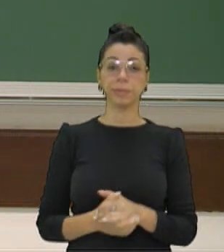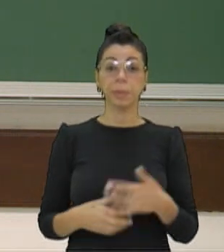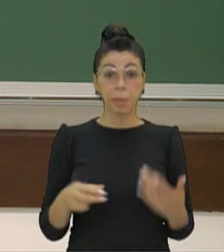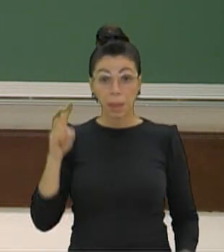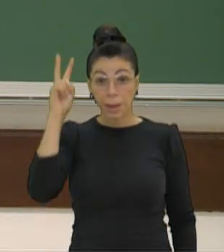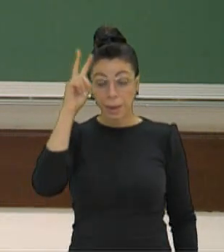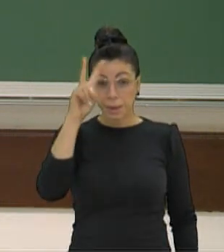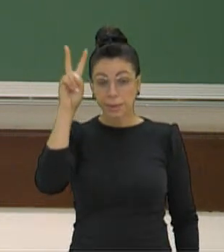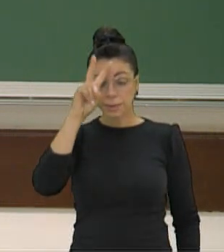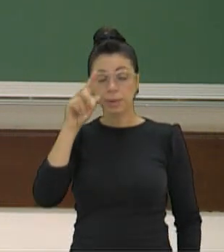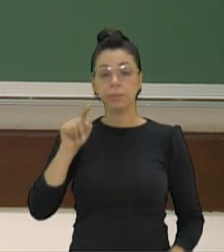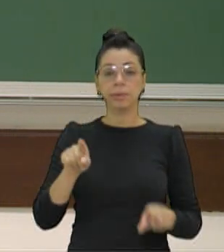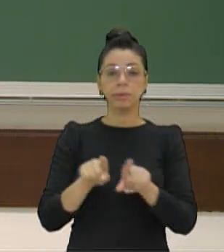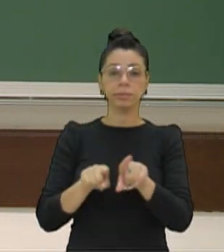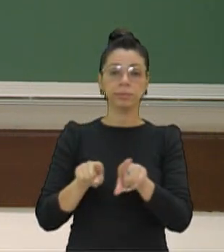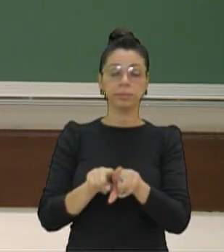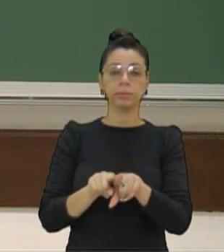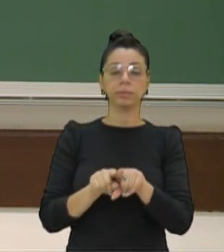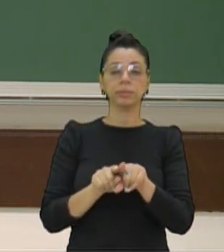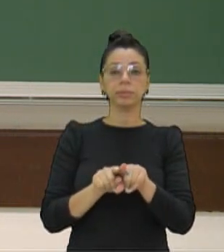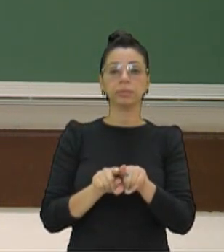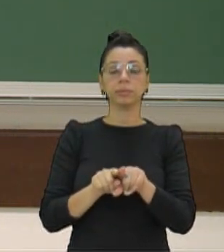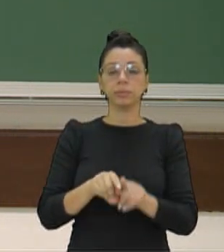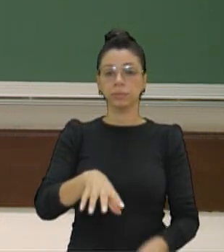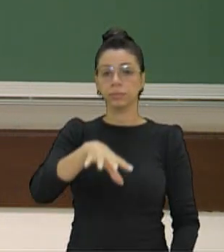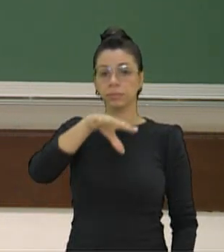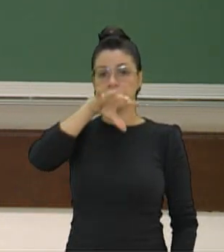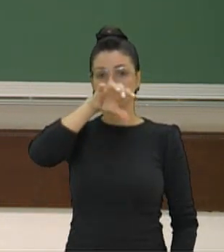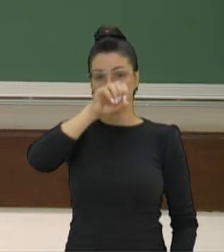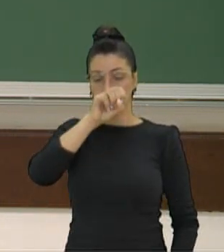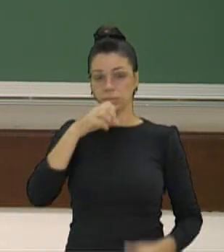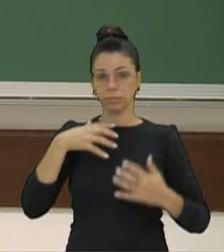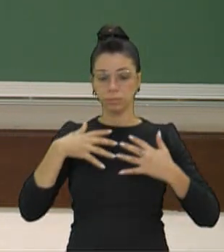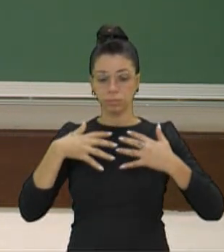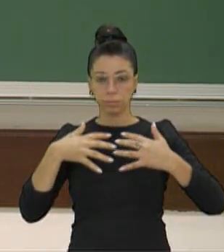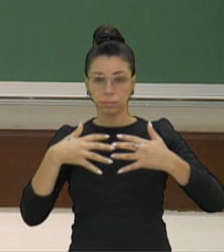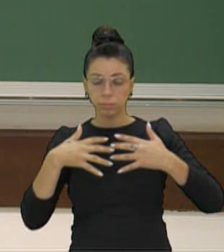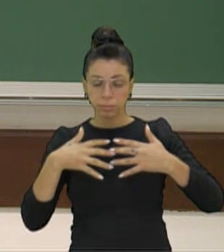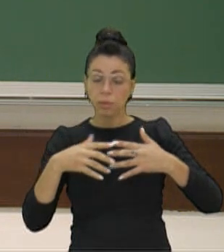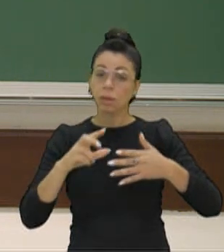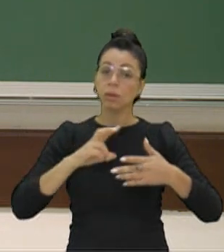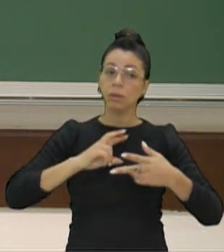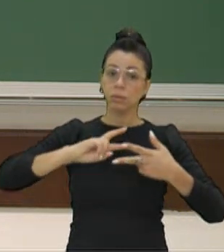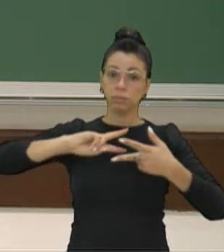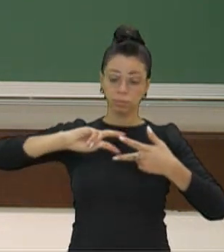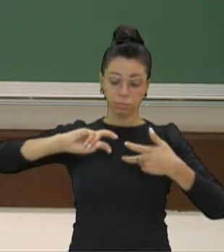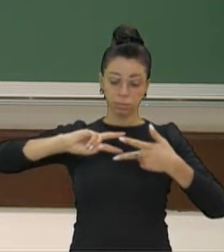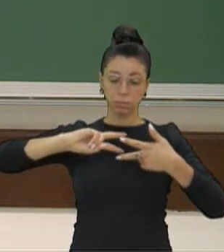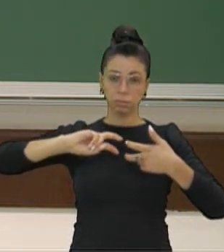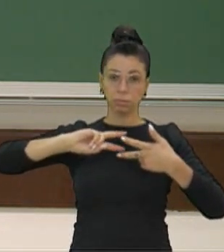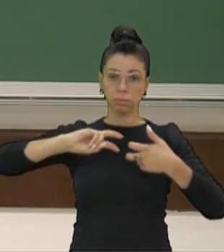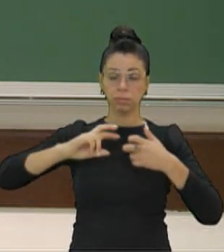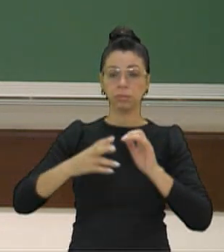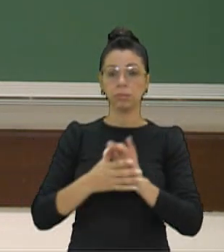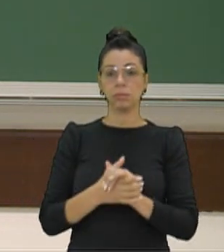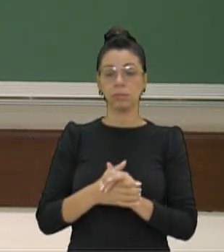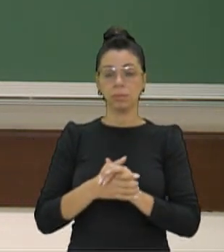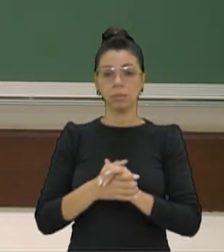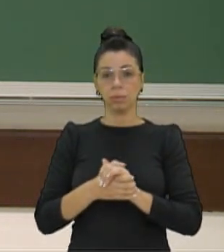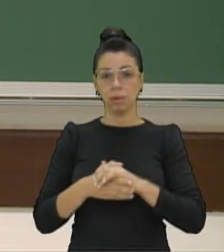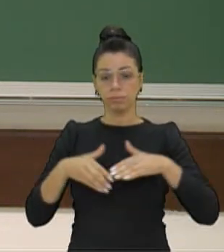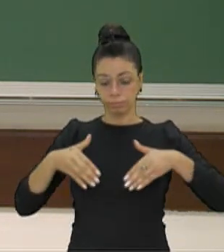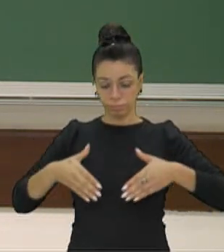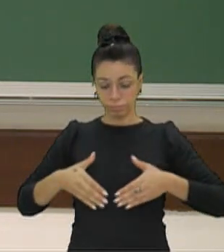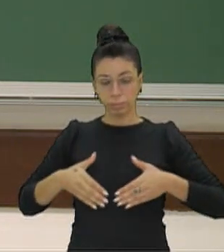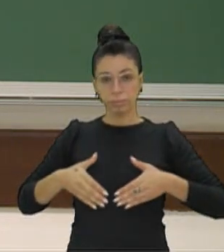além dessas vias respiratórias, nós temos ainda no sistema respiratório um músculo que fica embaixo dos nossos pulmões. Nós